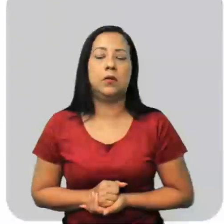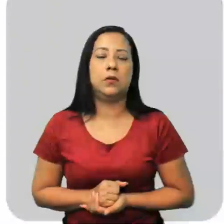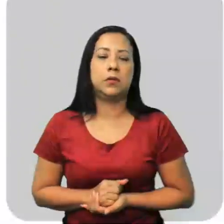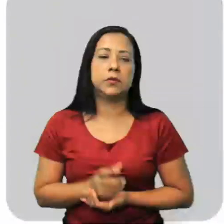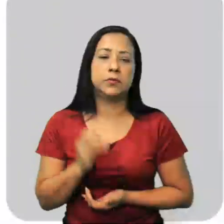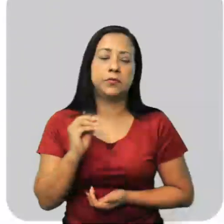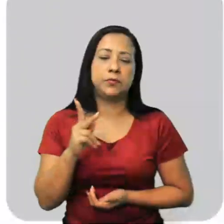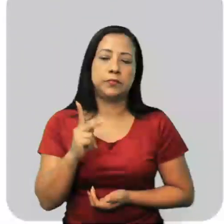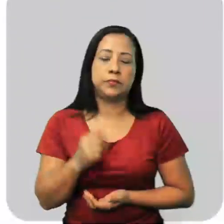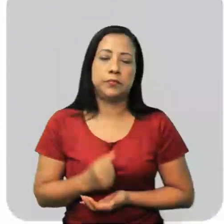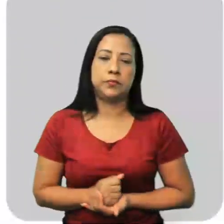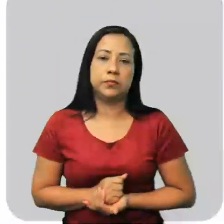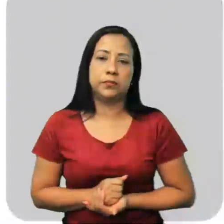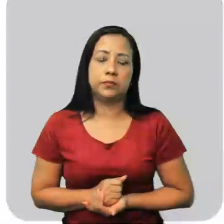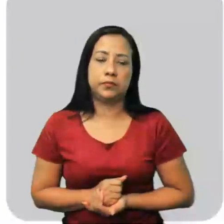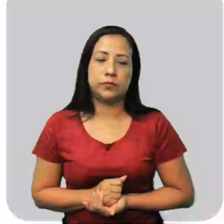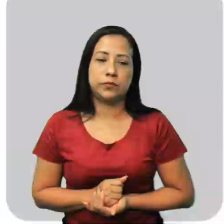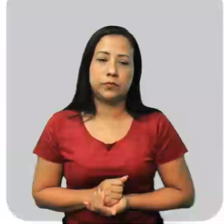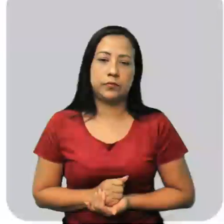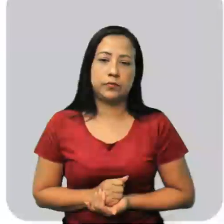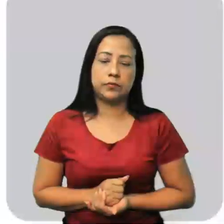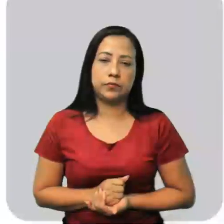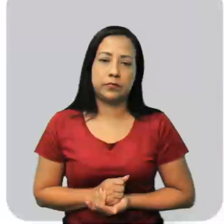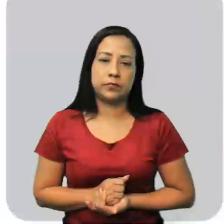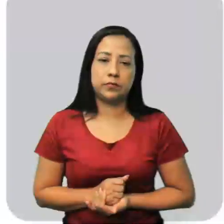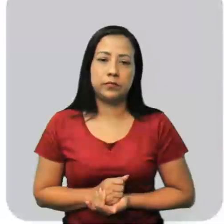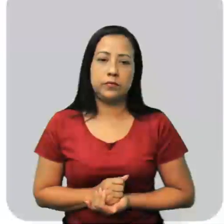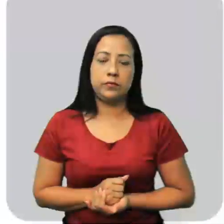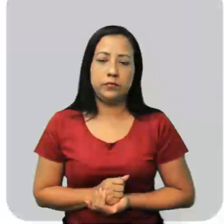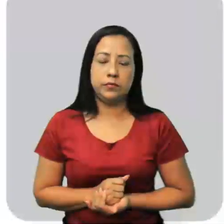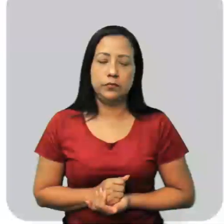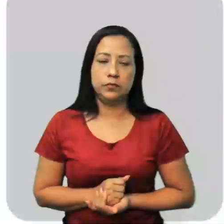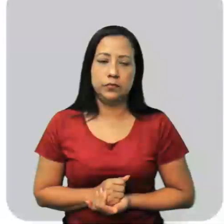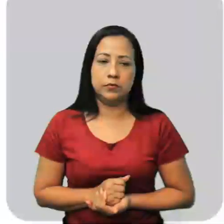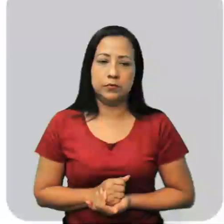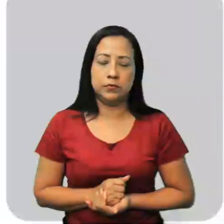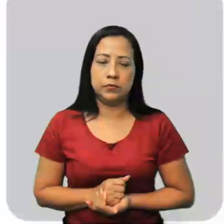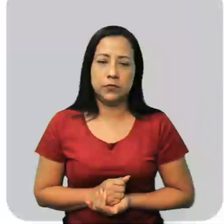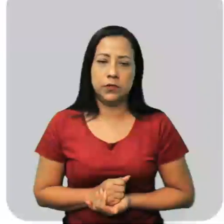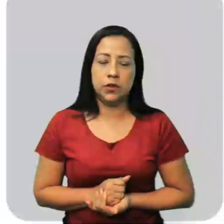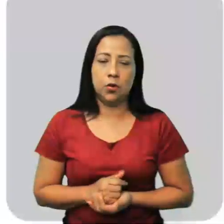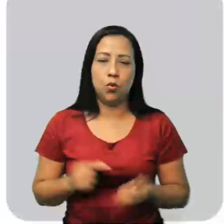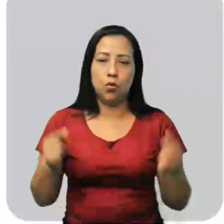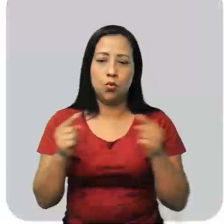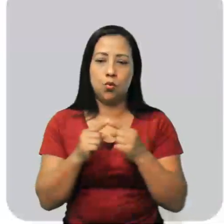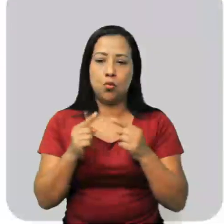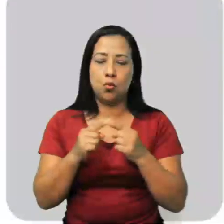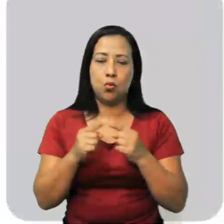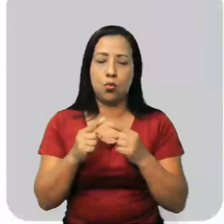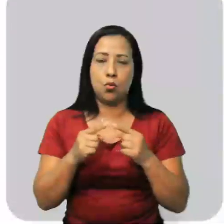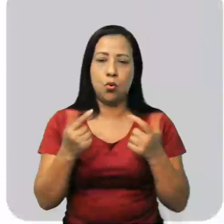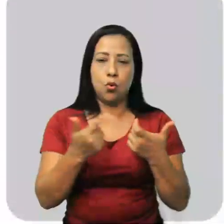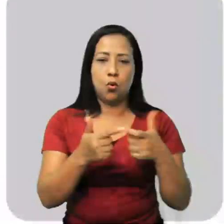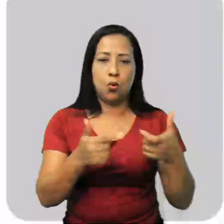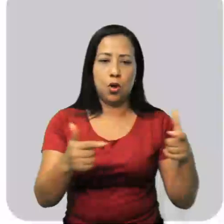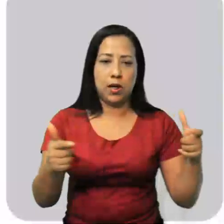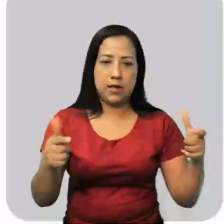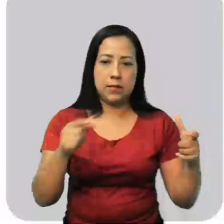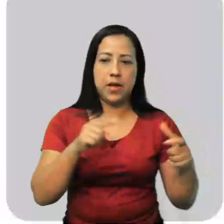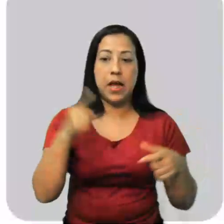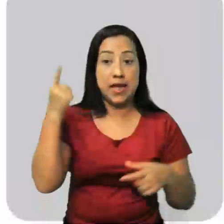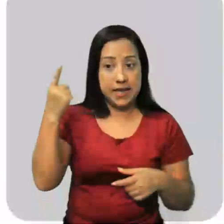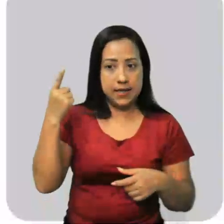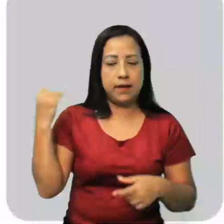Ok? Para você entender. Isso vai coincidir com quem? Com isso aqui, ó. Crescimento vegetativo. Agora, pronto, isso aqui é